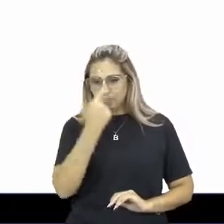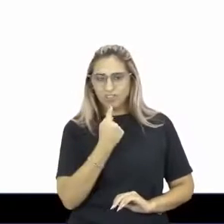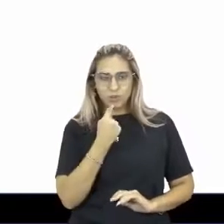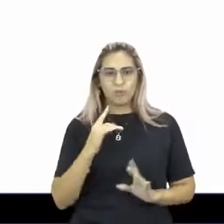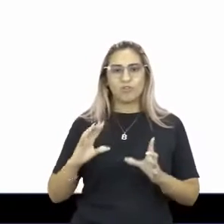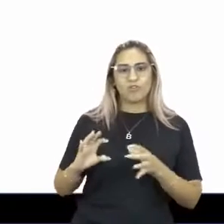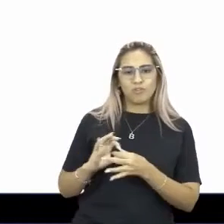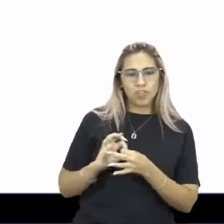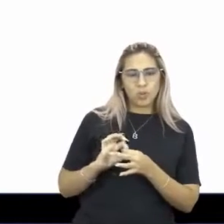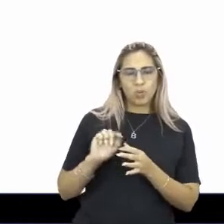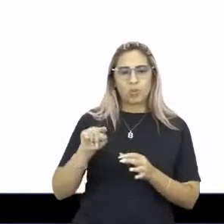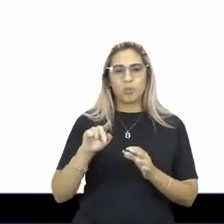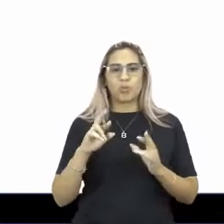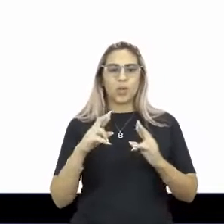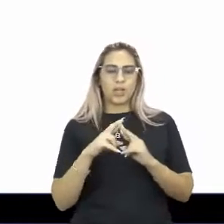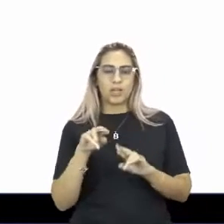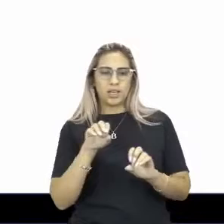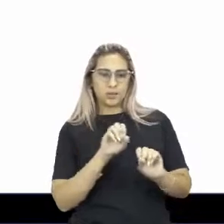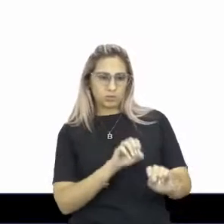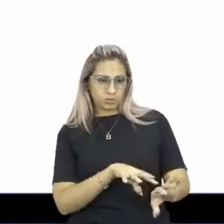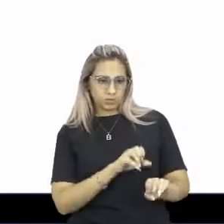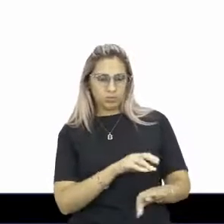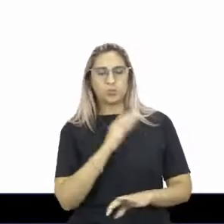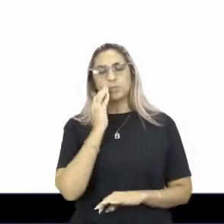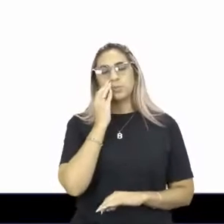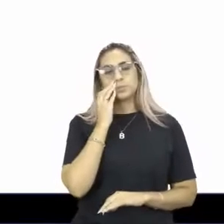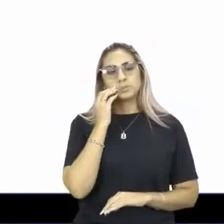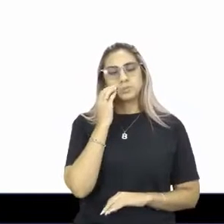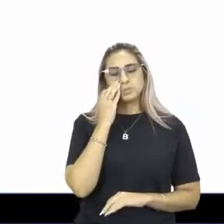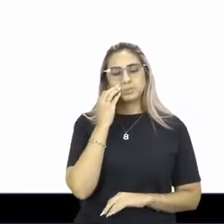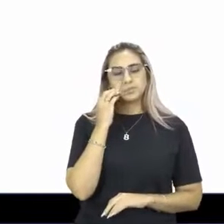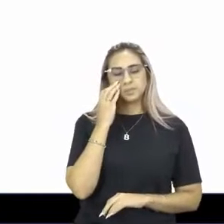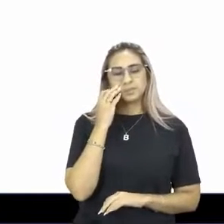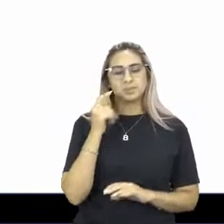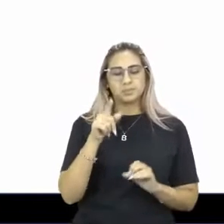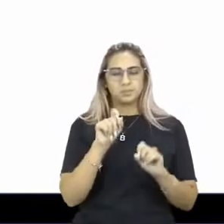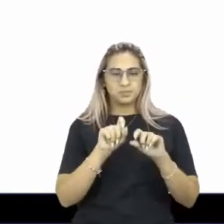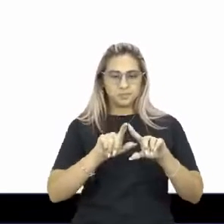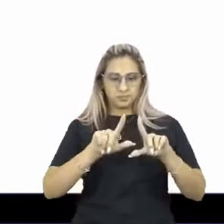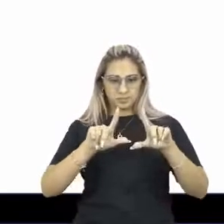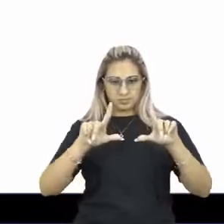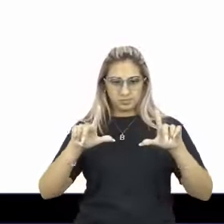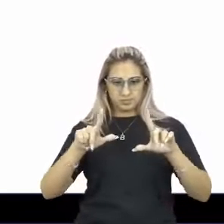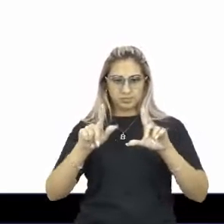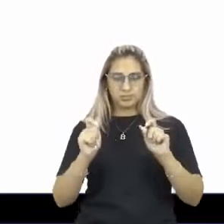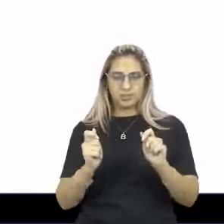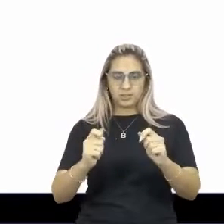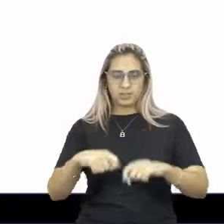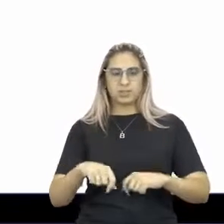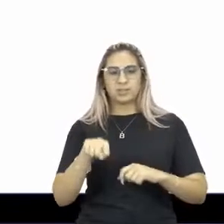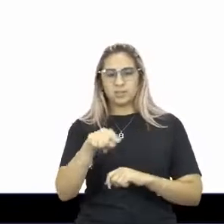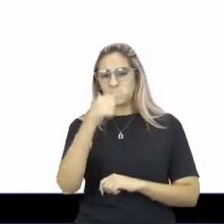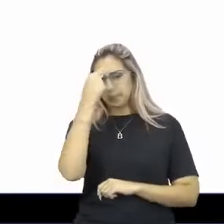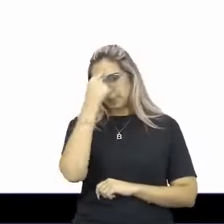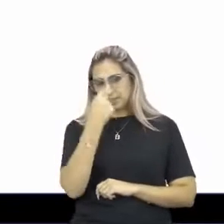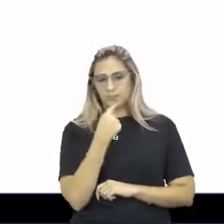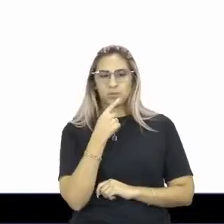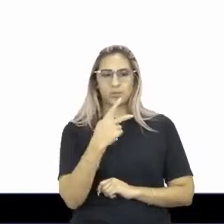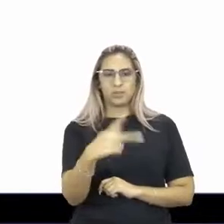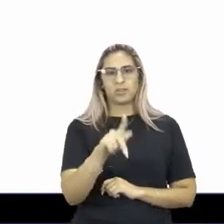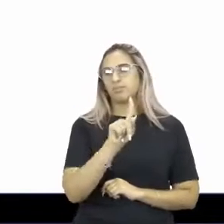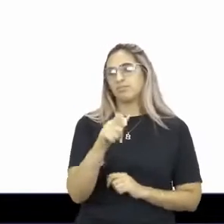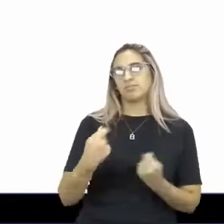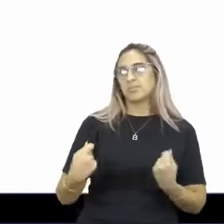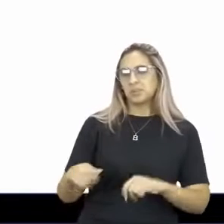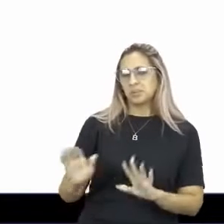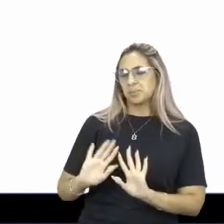vínculo com a rede estadual de ensino, ele essa tela aqui nem vai aparecer para ele, porque como ele possui apenas um perfil, ele não